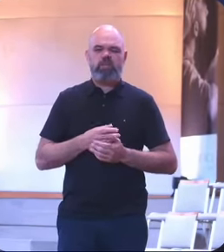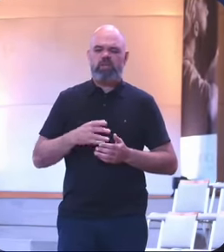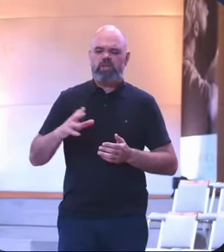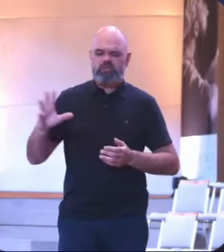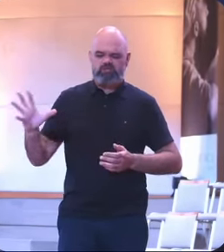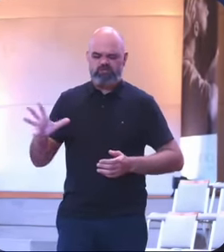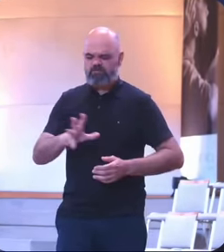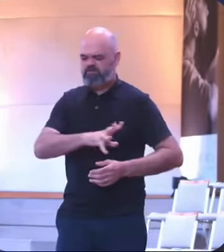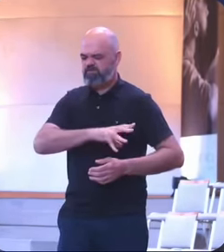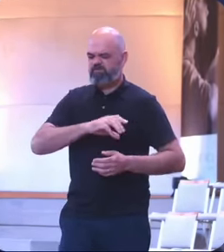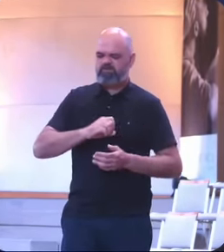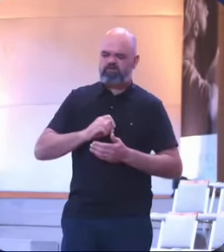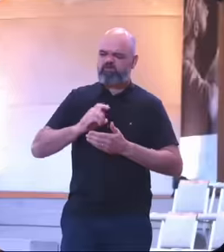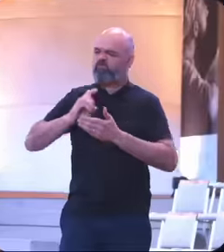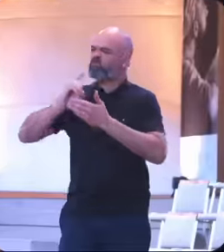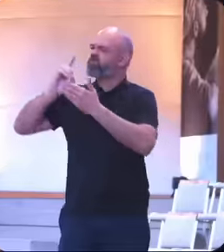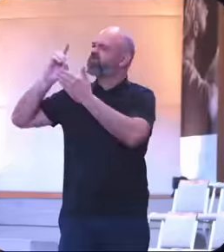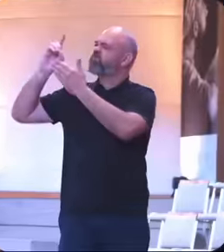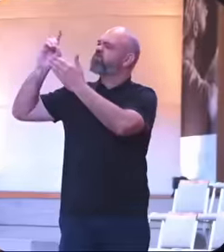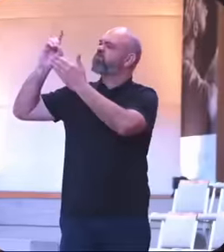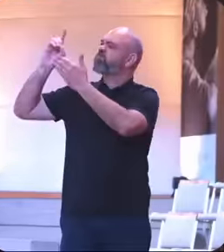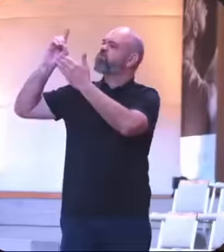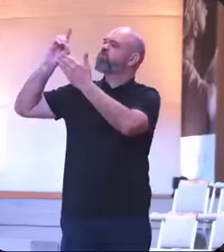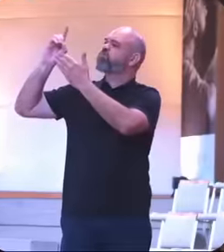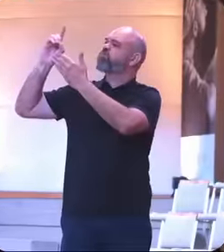Te amo, Deus,